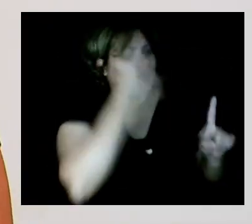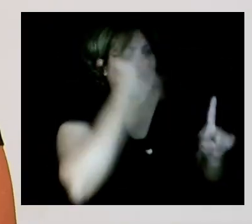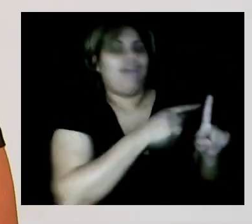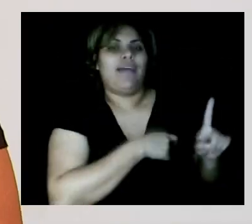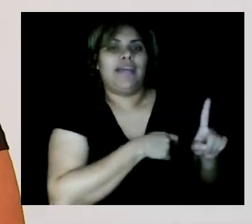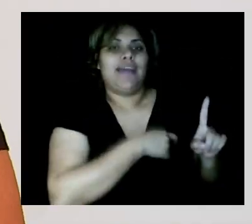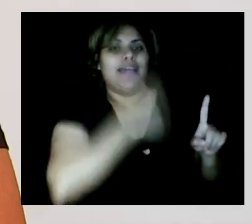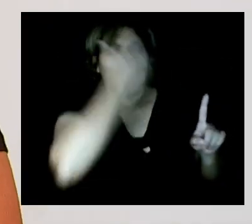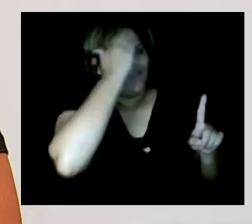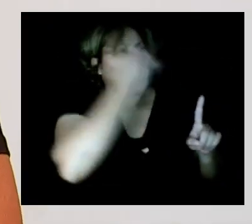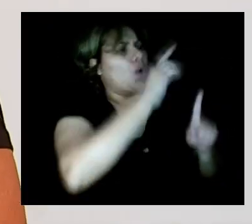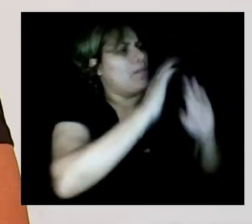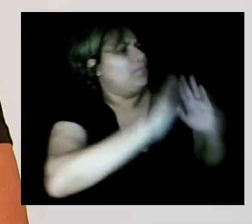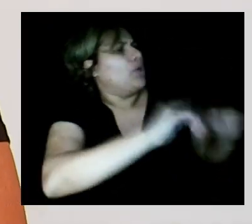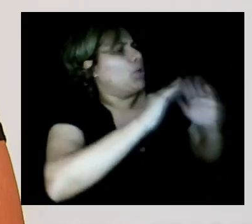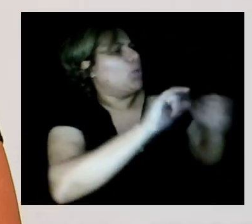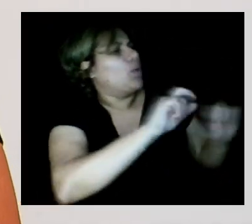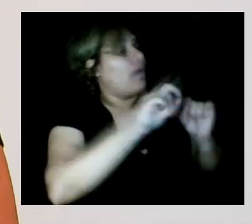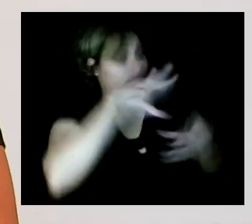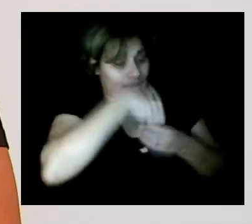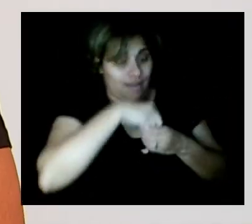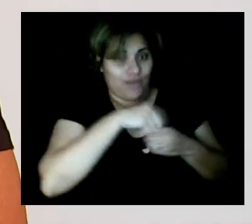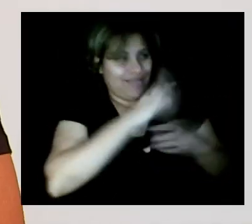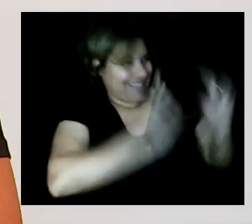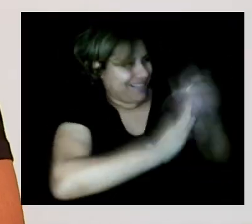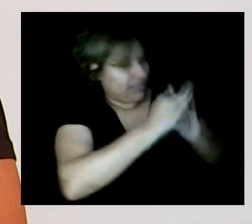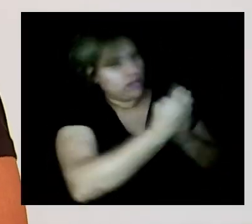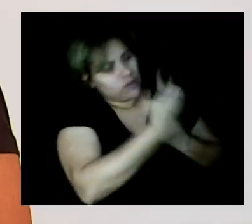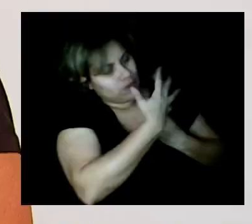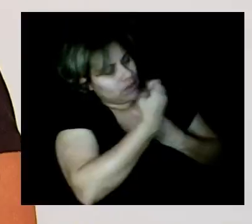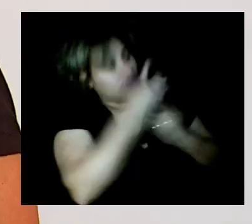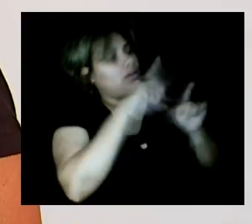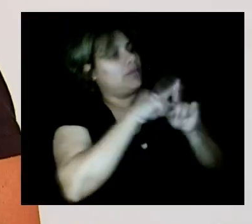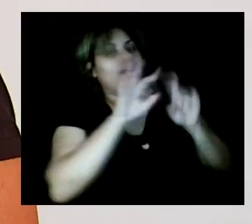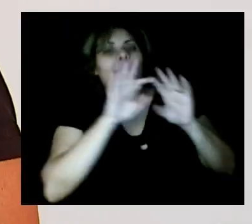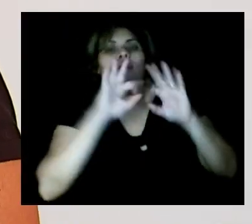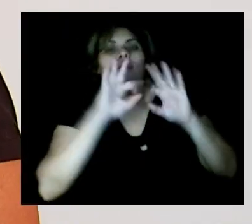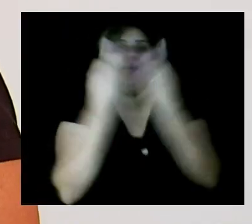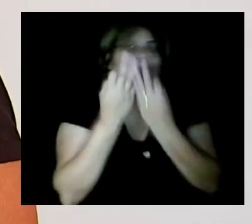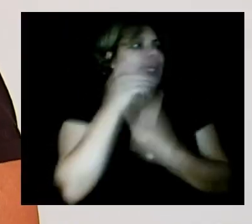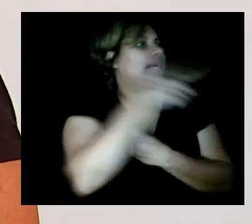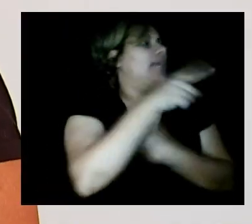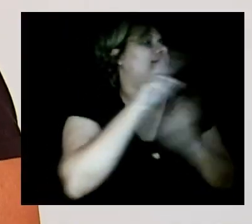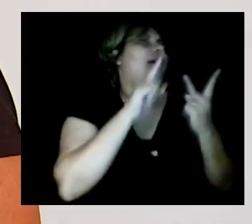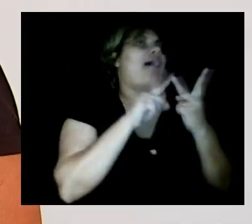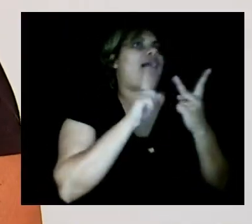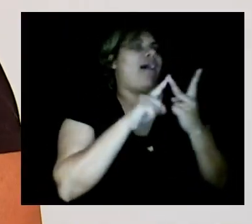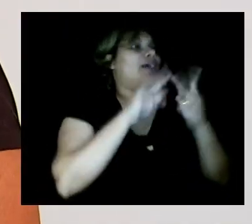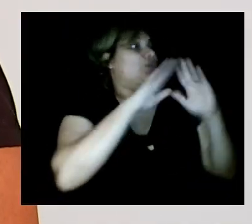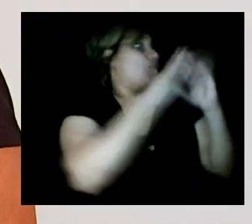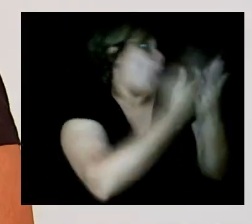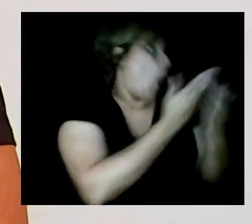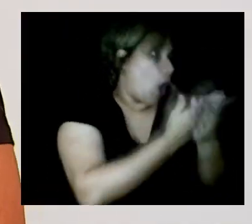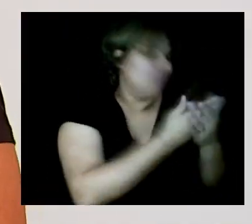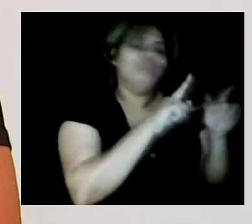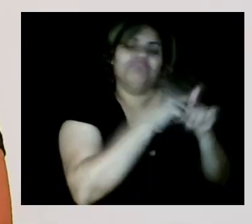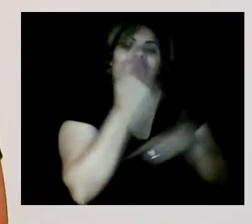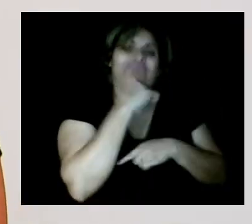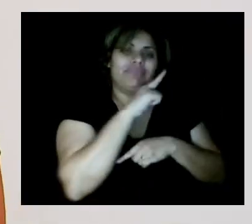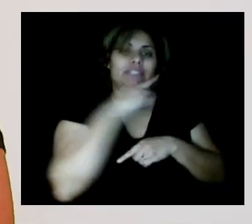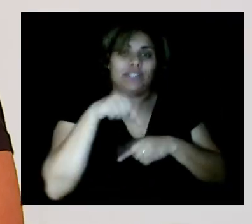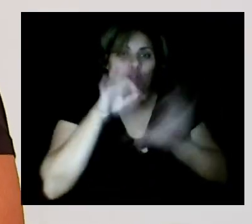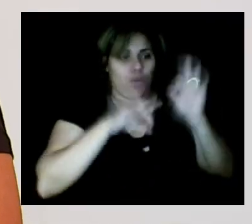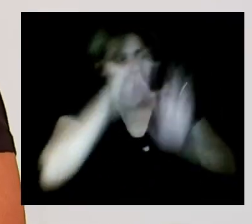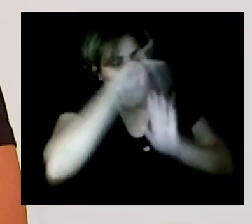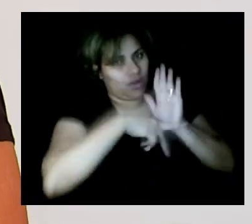tanto aqui nas terapias, como em casa, como na escola. E esse projeto da ADACAMP